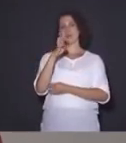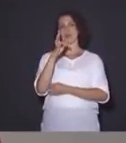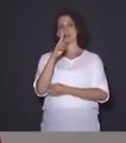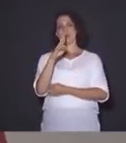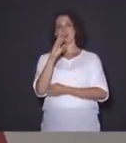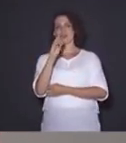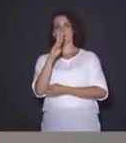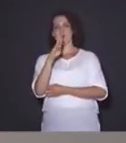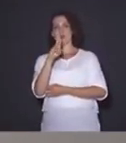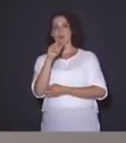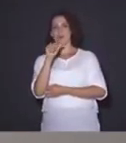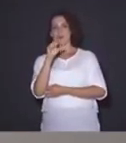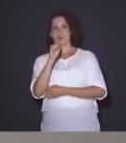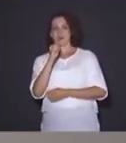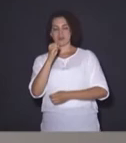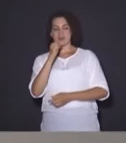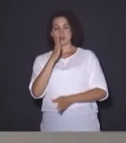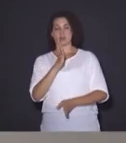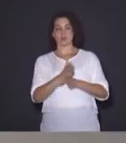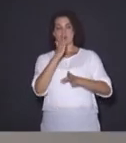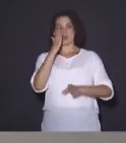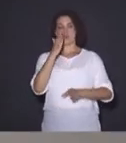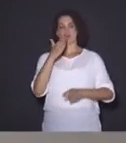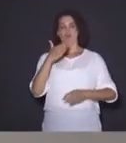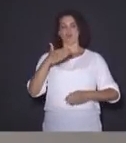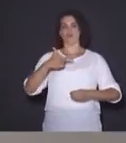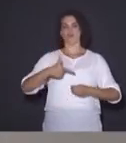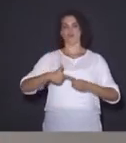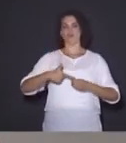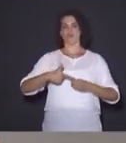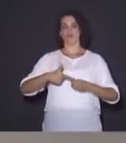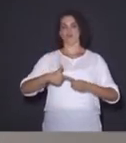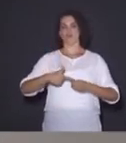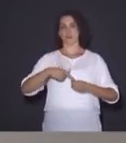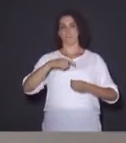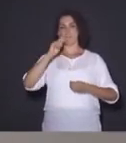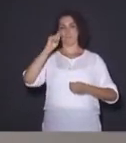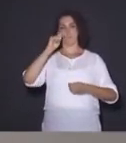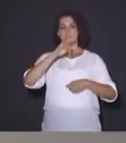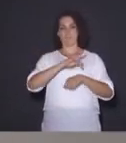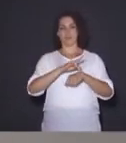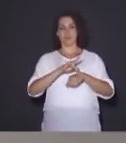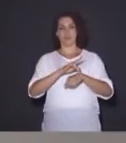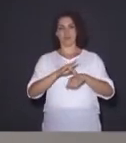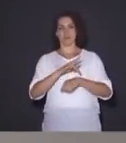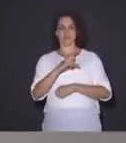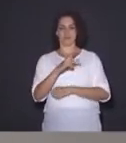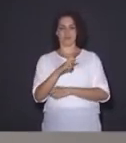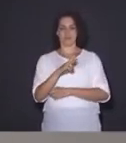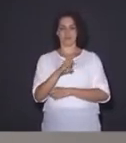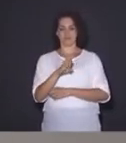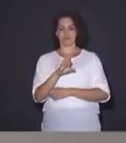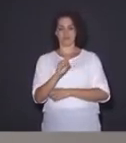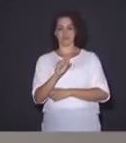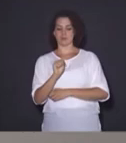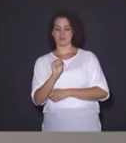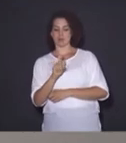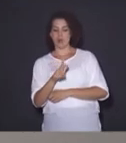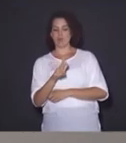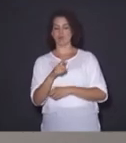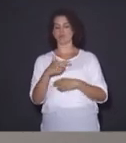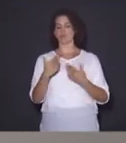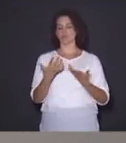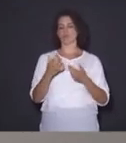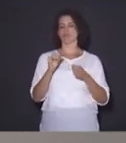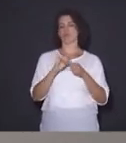que é alta tecnologia na área de geologia um programa de implementação de